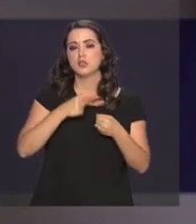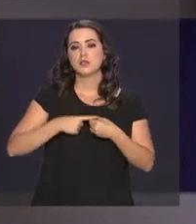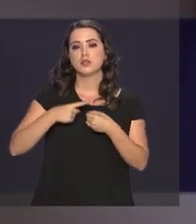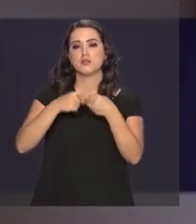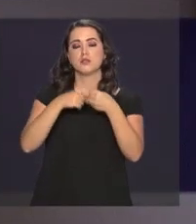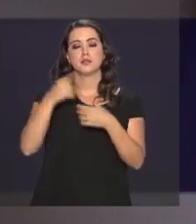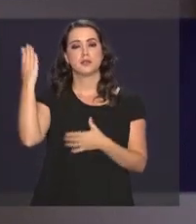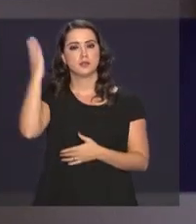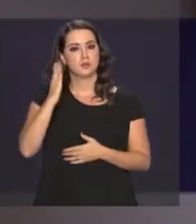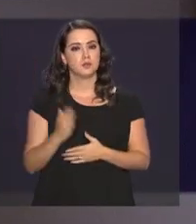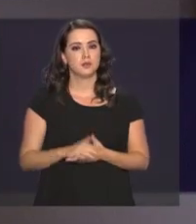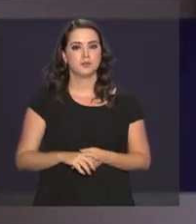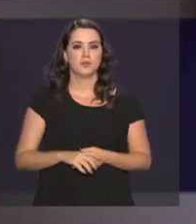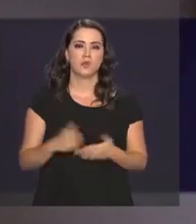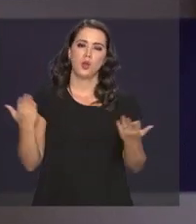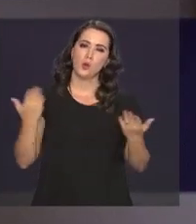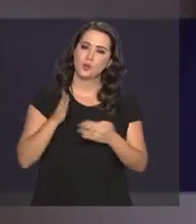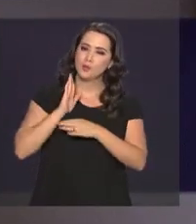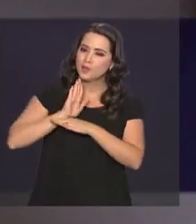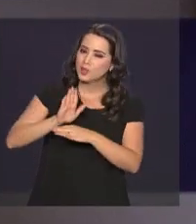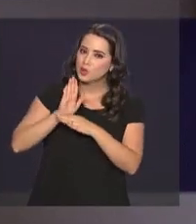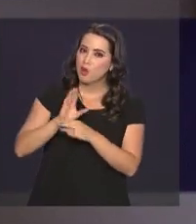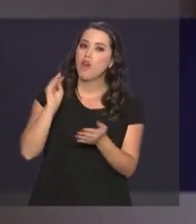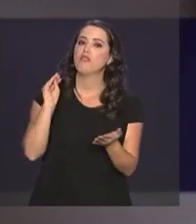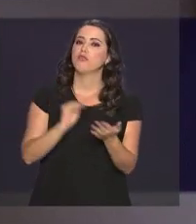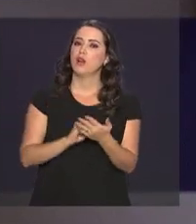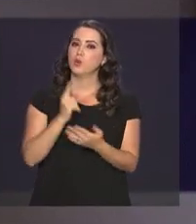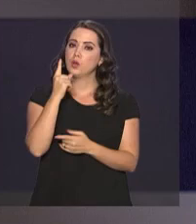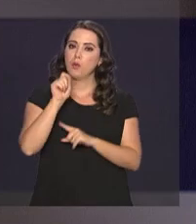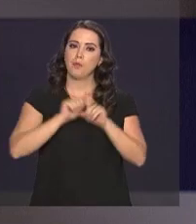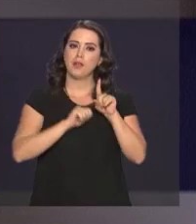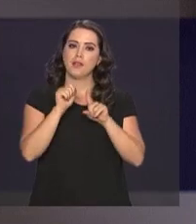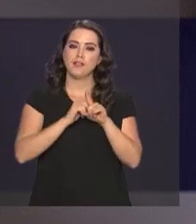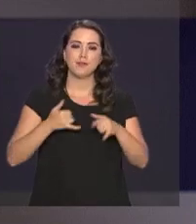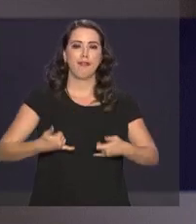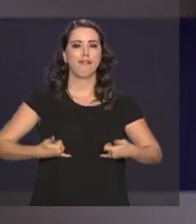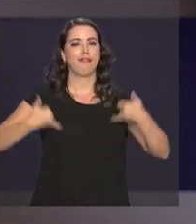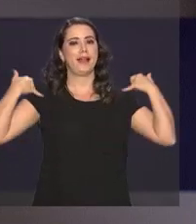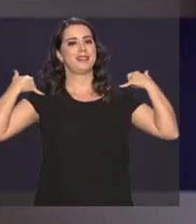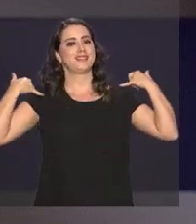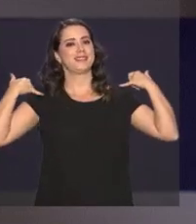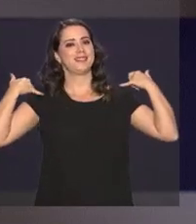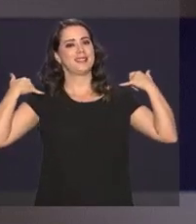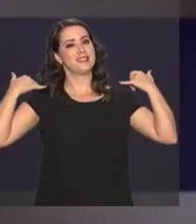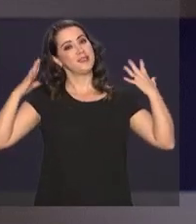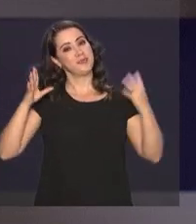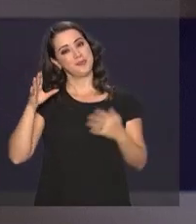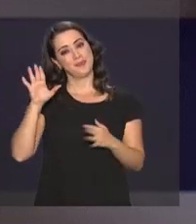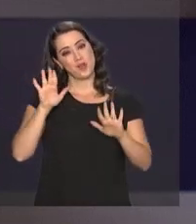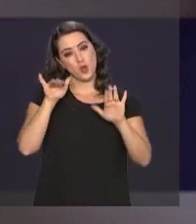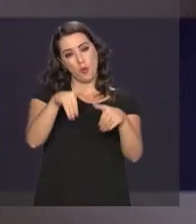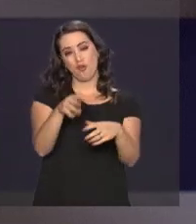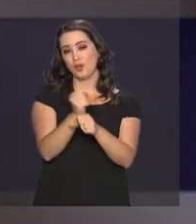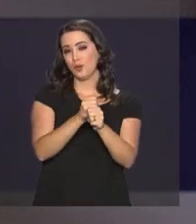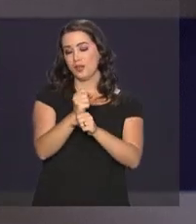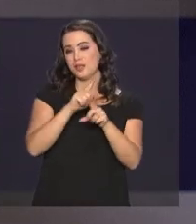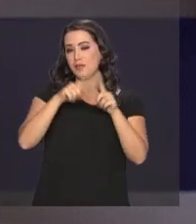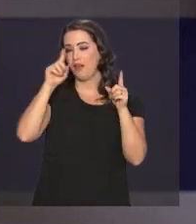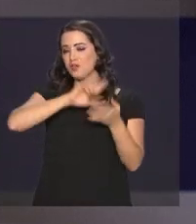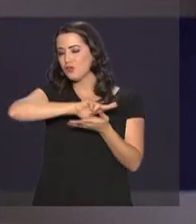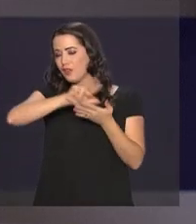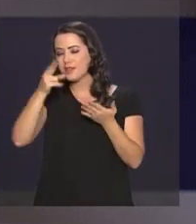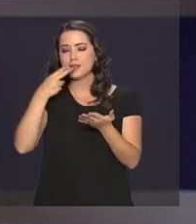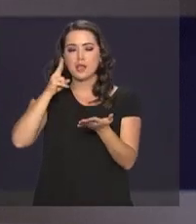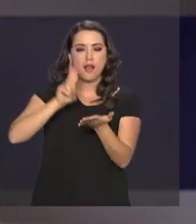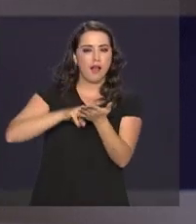tema agora é solidariedade ainda falta mais de um mês para as festas de fim de ano mas milhares de cartas com pedidos de crianças de todo